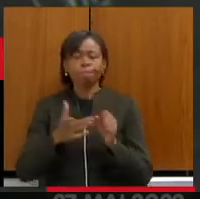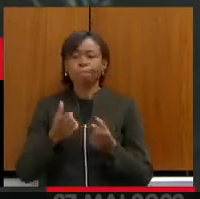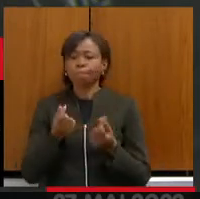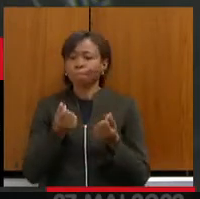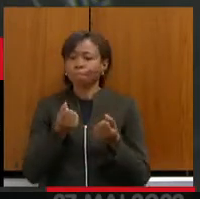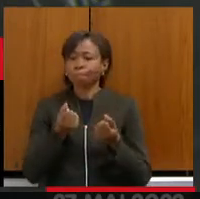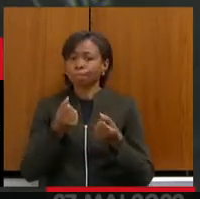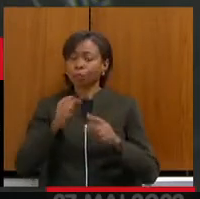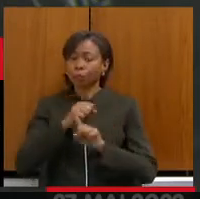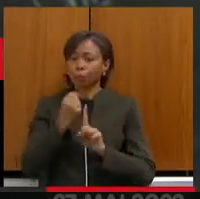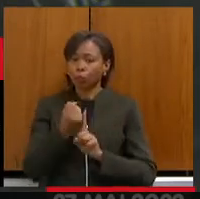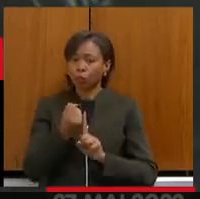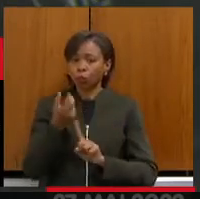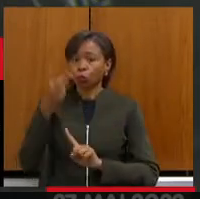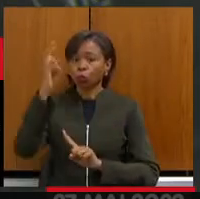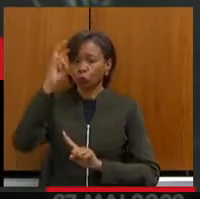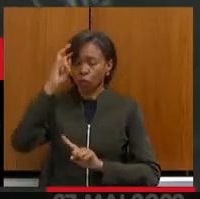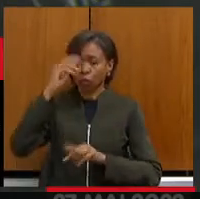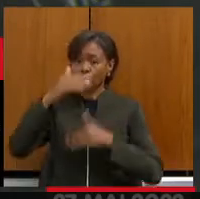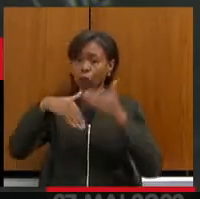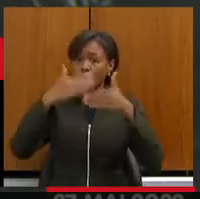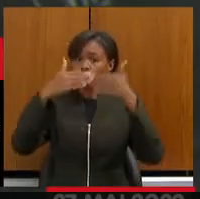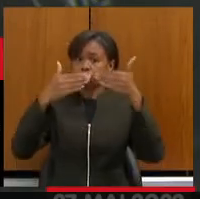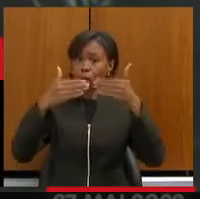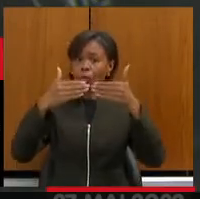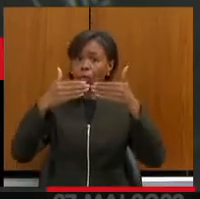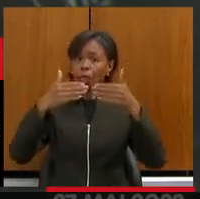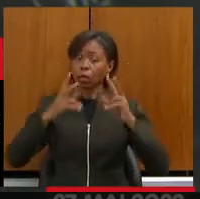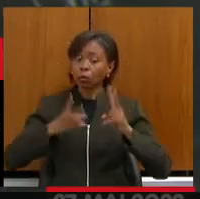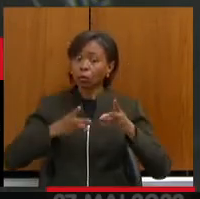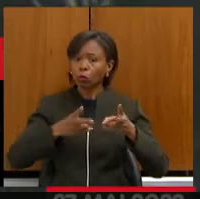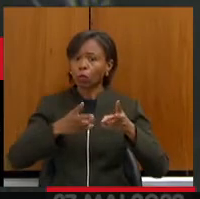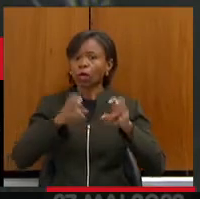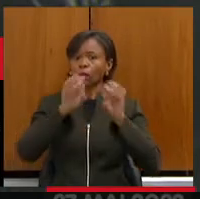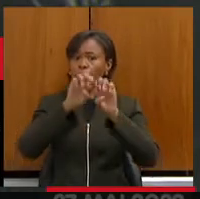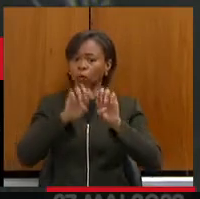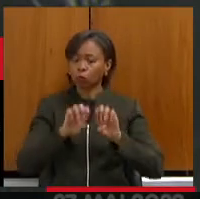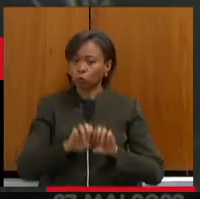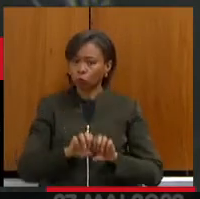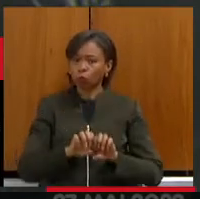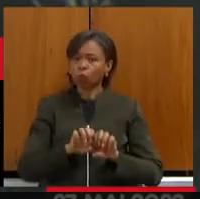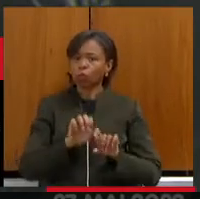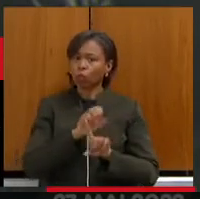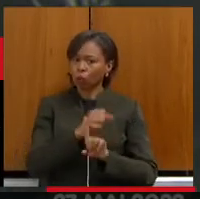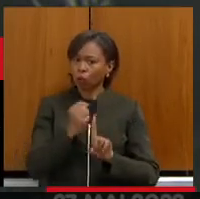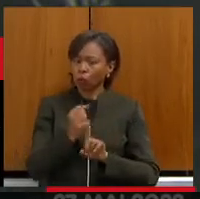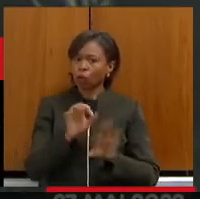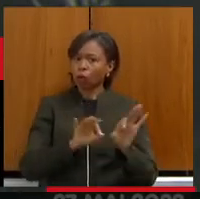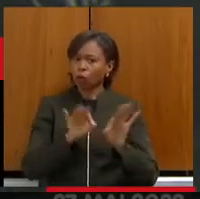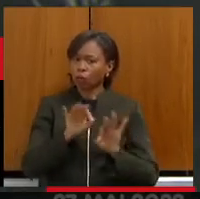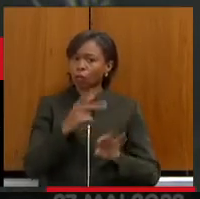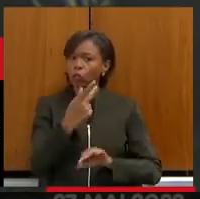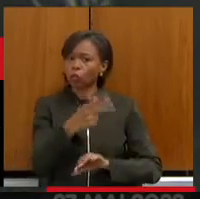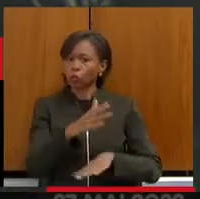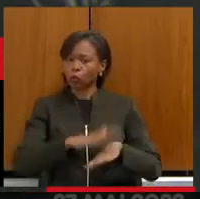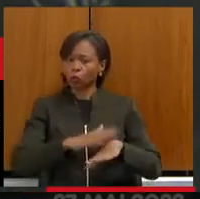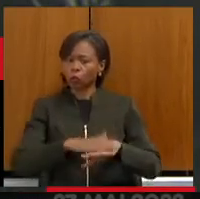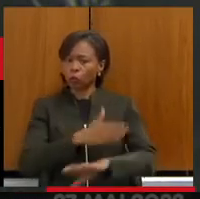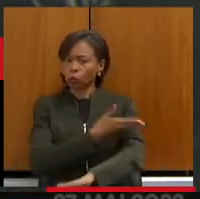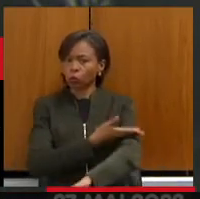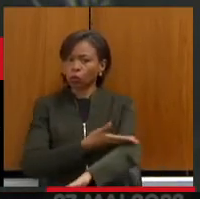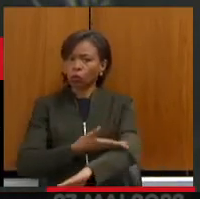bem como promover desenvolver e manter as estruturas institucionais e seus próprios costumes espiritualidade